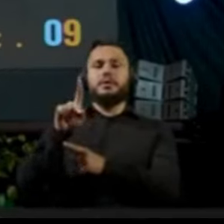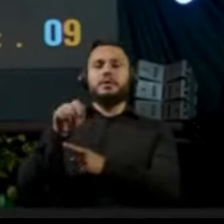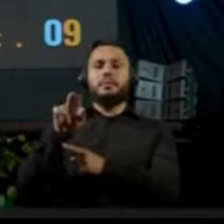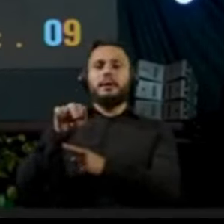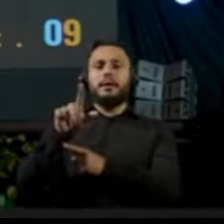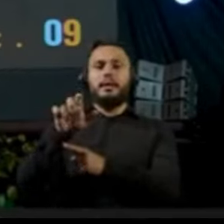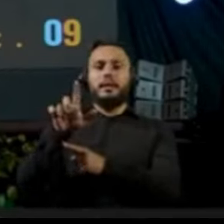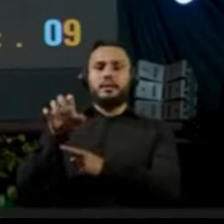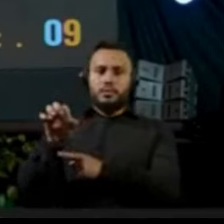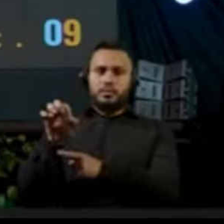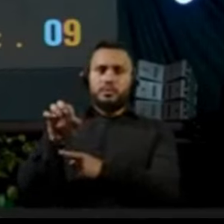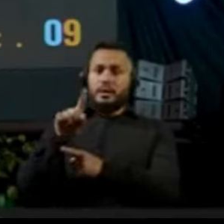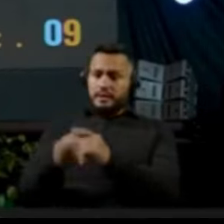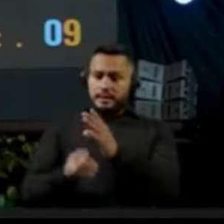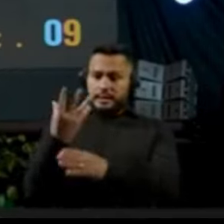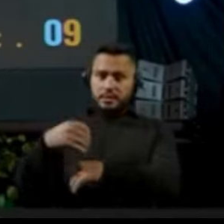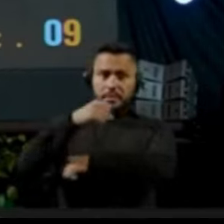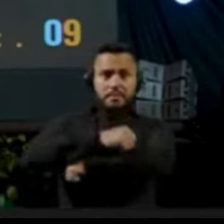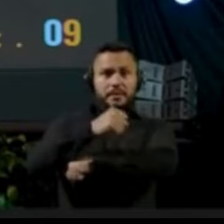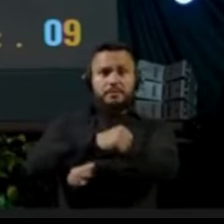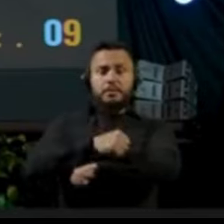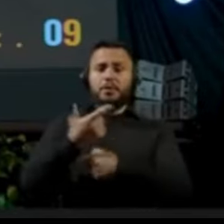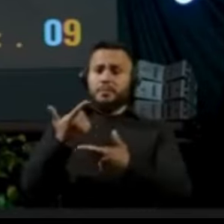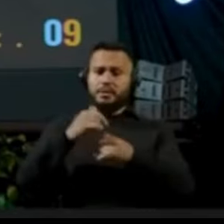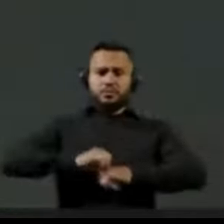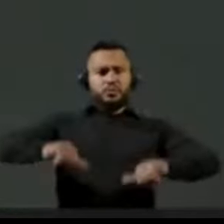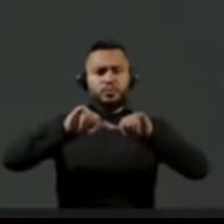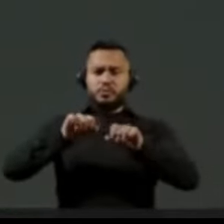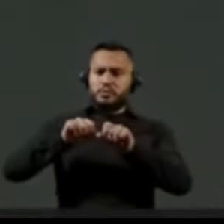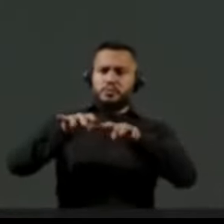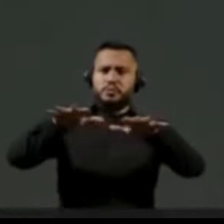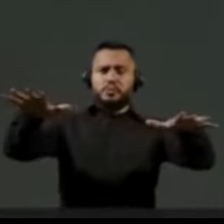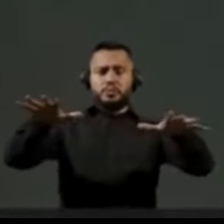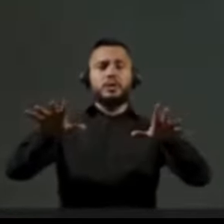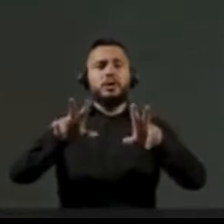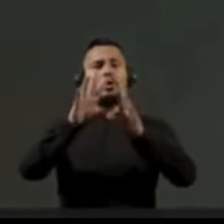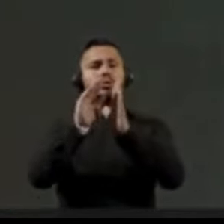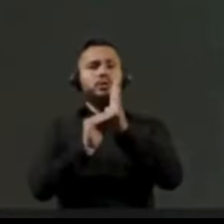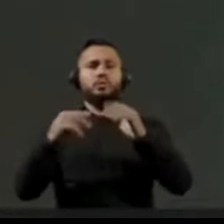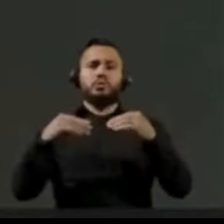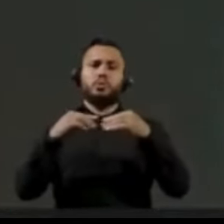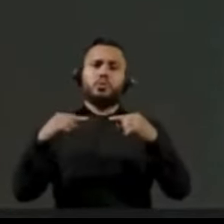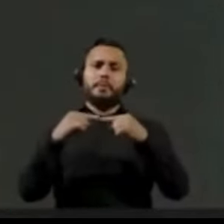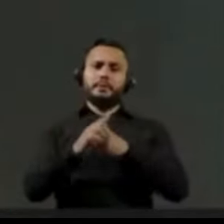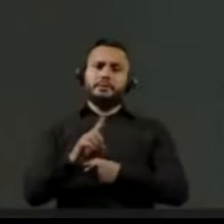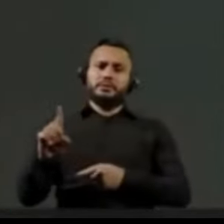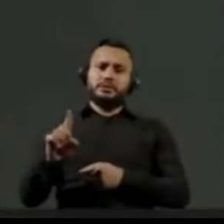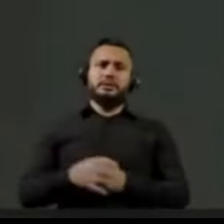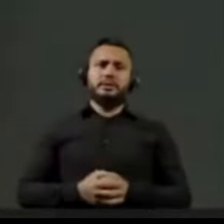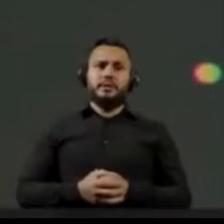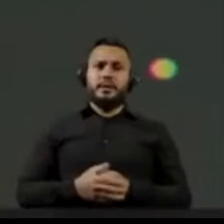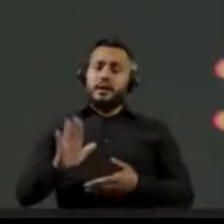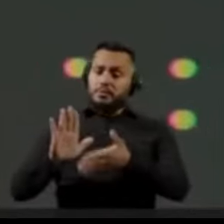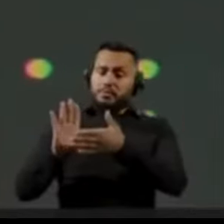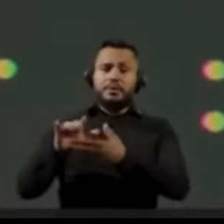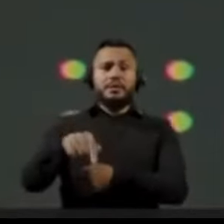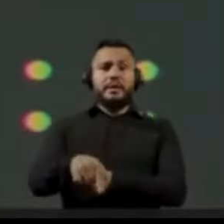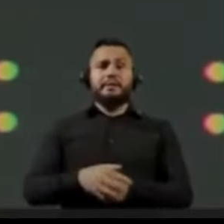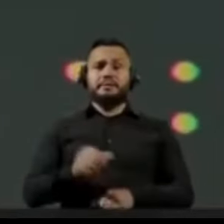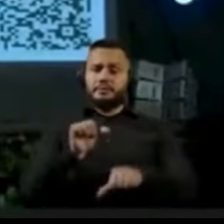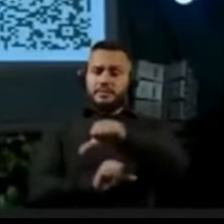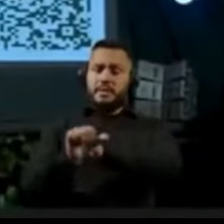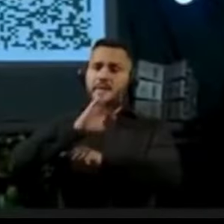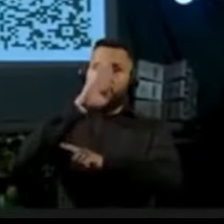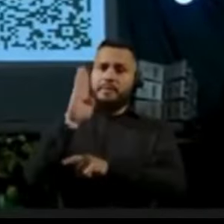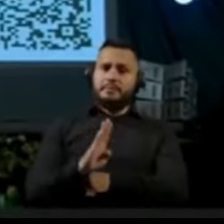olha quanto conteúdo de direito está sendo difundido pelo Brasil e pelo mundo. Então, a nossa proposta é justamente essa. É mudar o